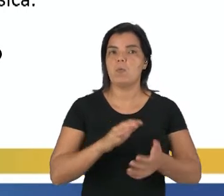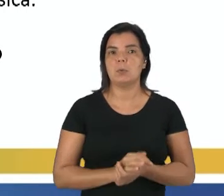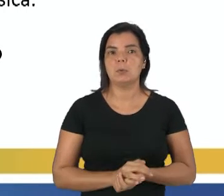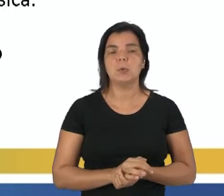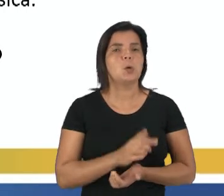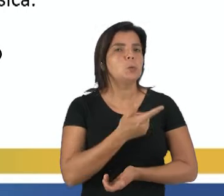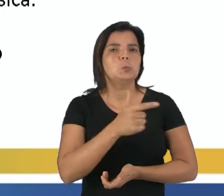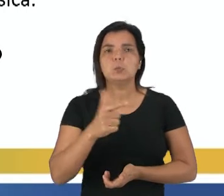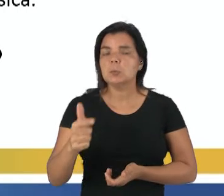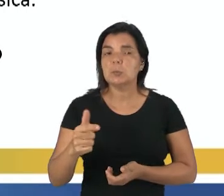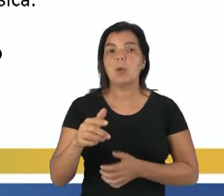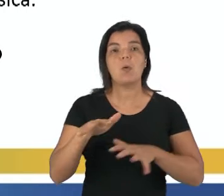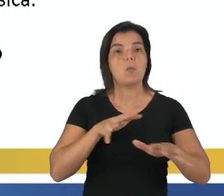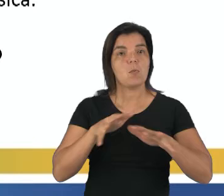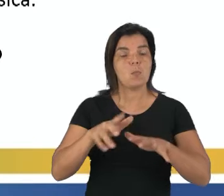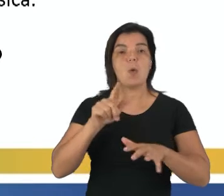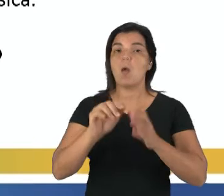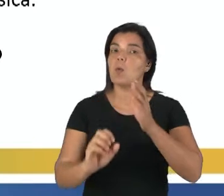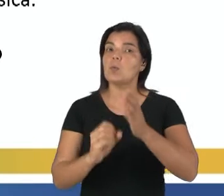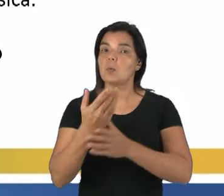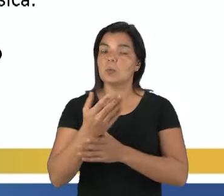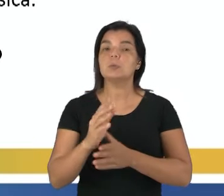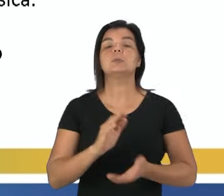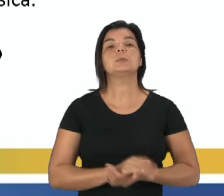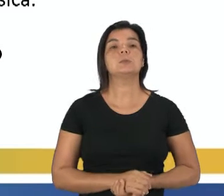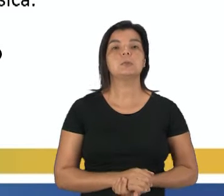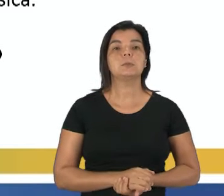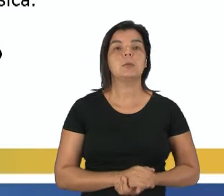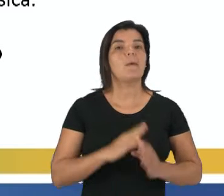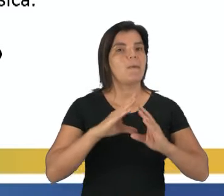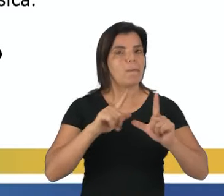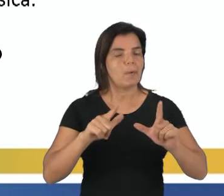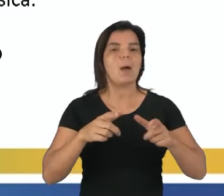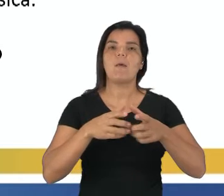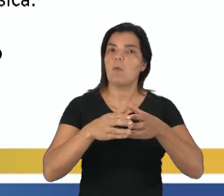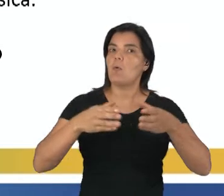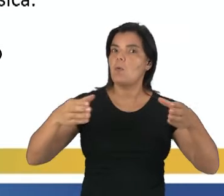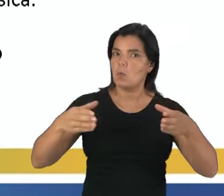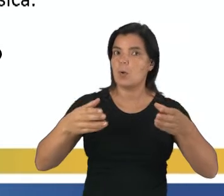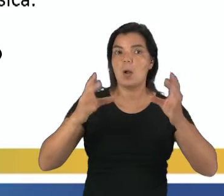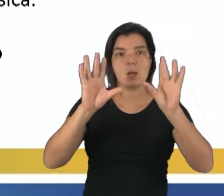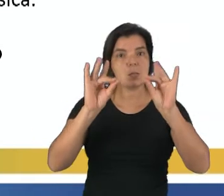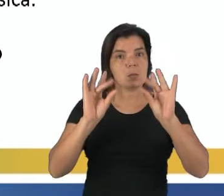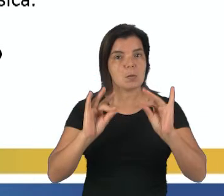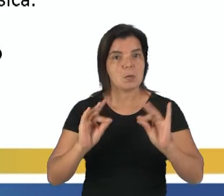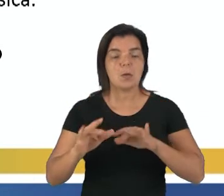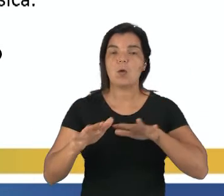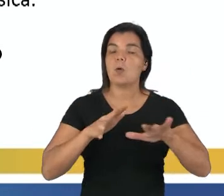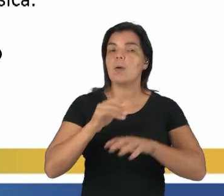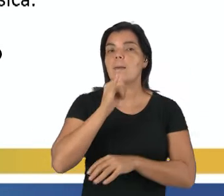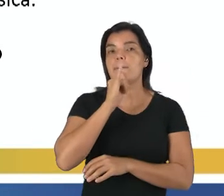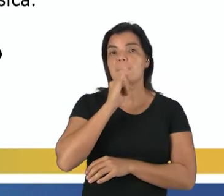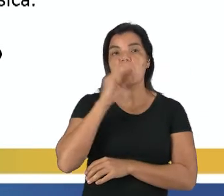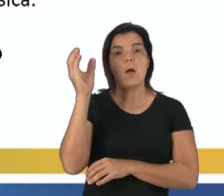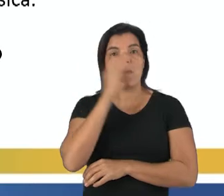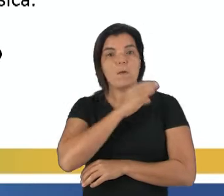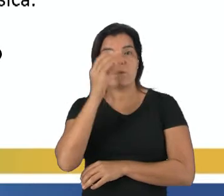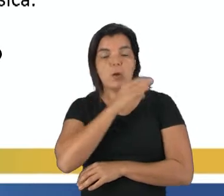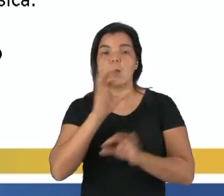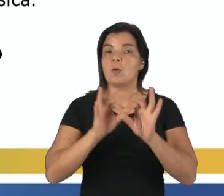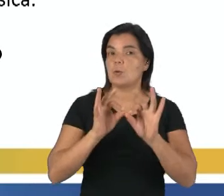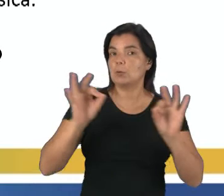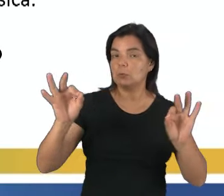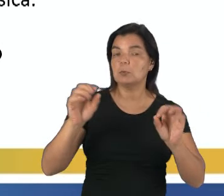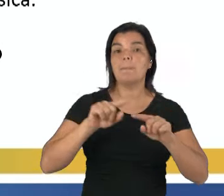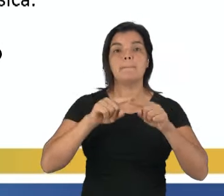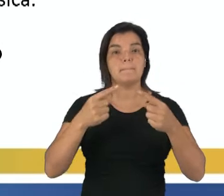Não, isso aí não existe. O movimento ele é um fenômeno que ocorre. Claro que tem grandezas que descrevem o movimento, como por exemplo a velocidade, a